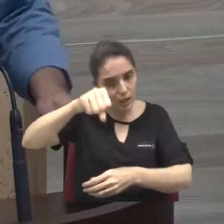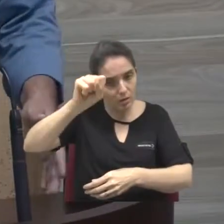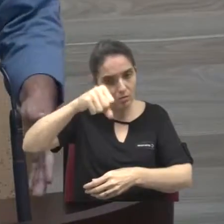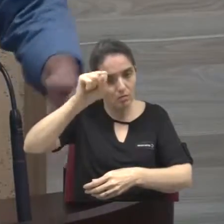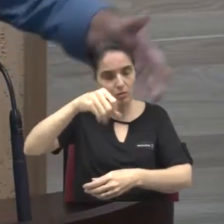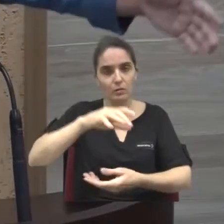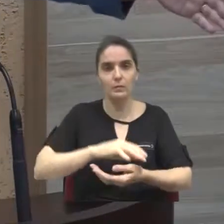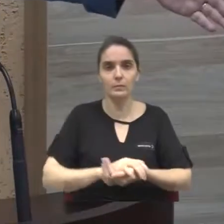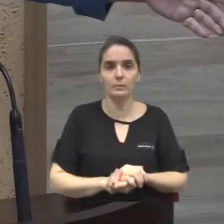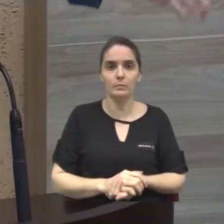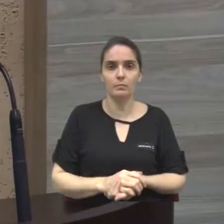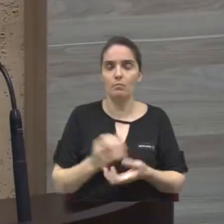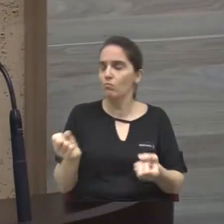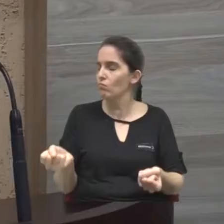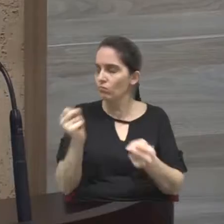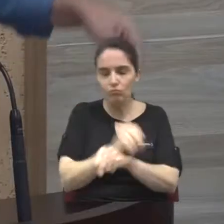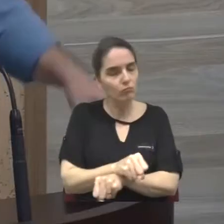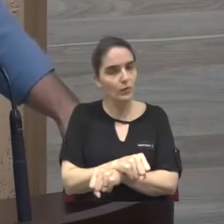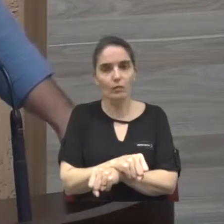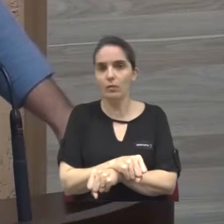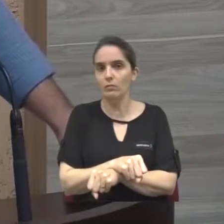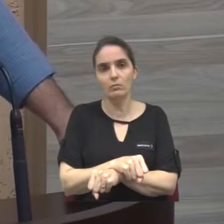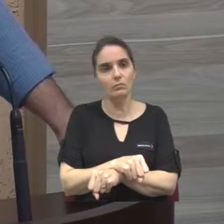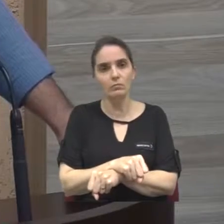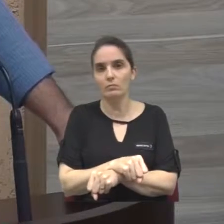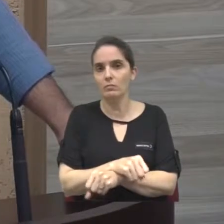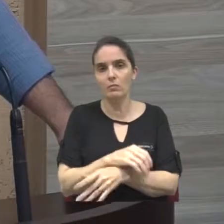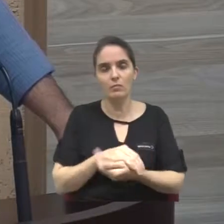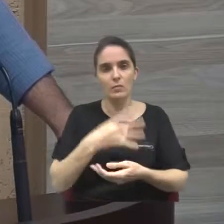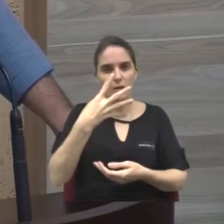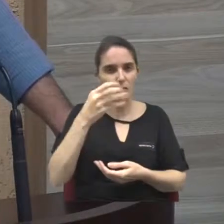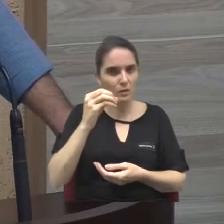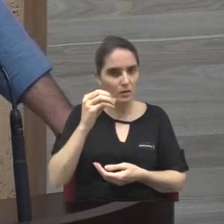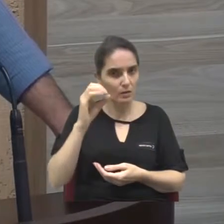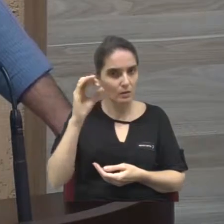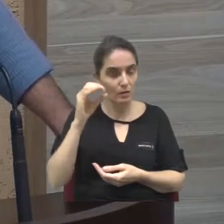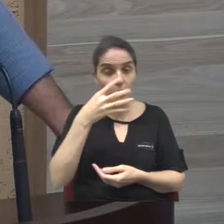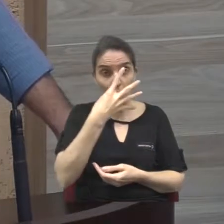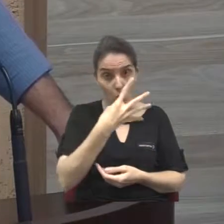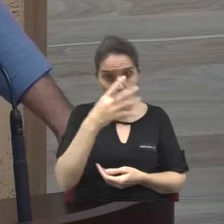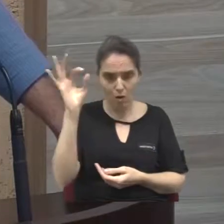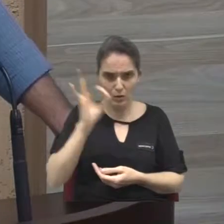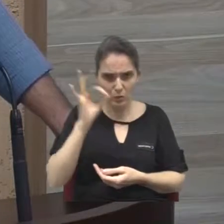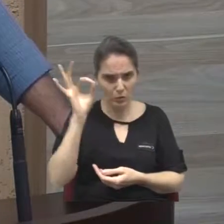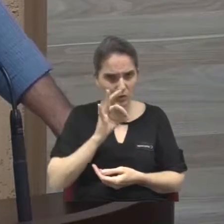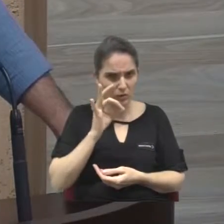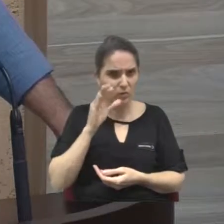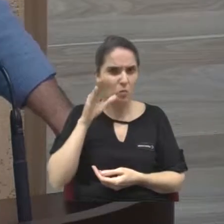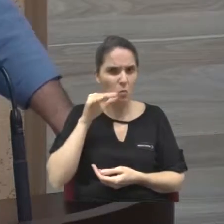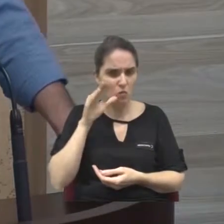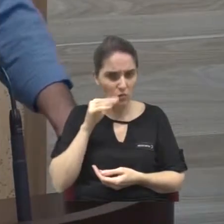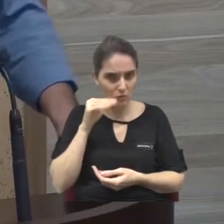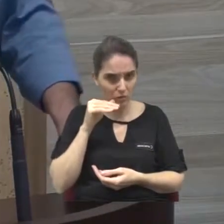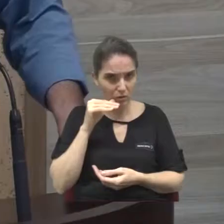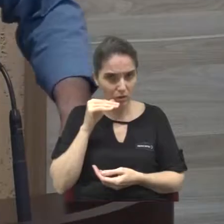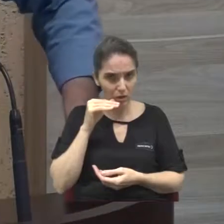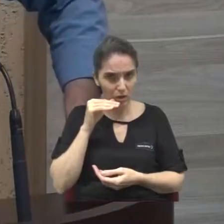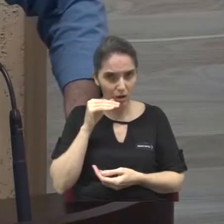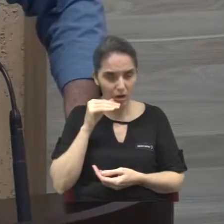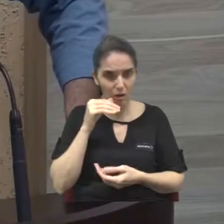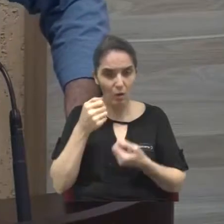um aumento de menos de 4% para o servidor público e a tarifa